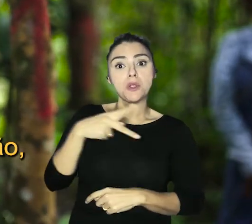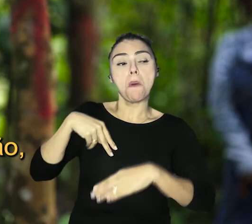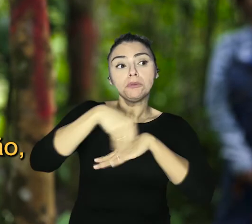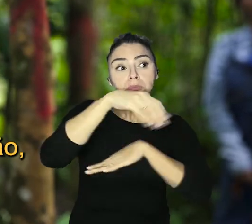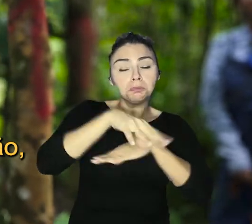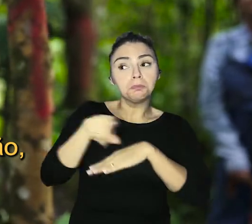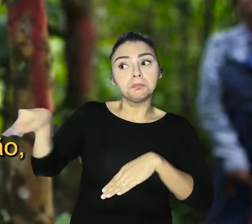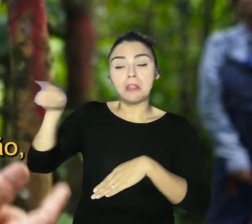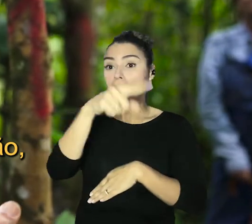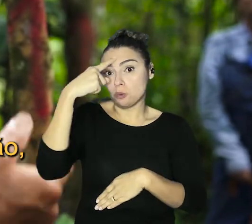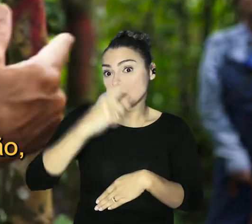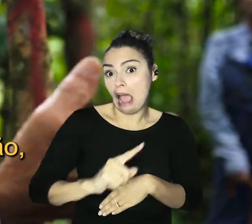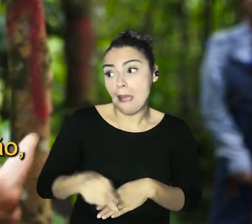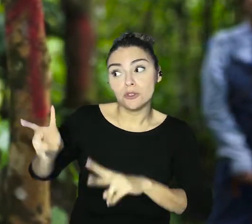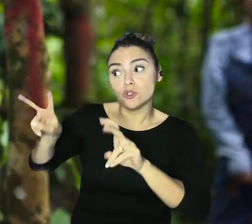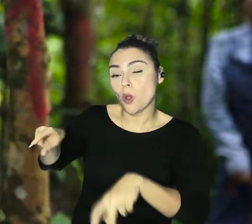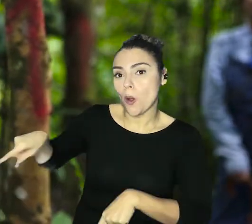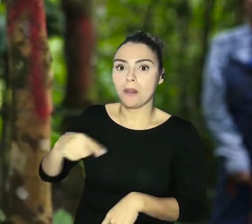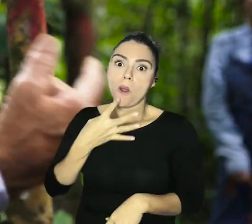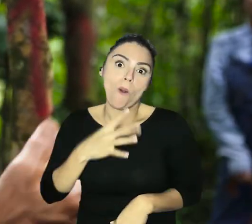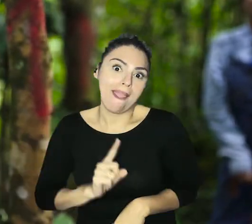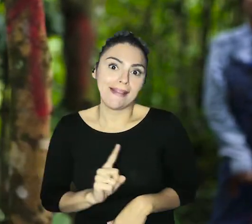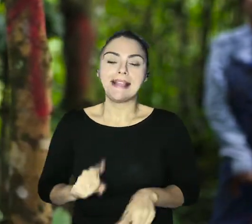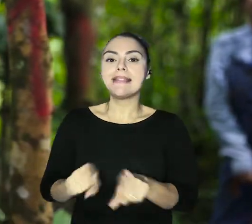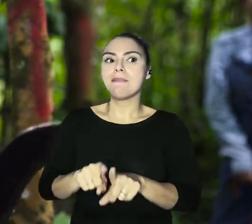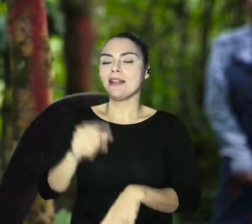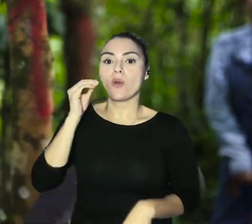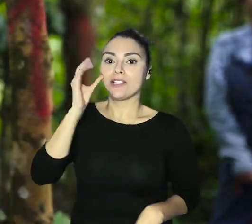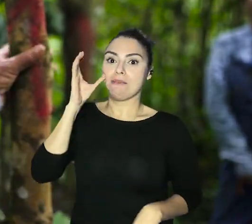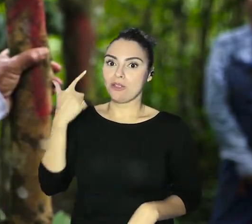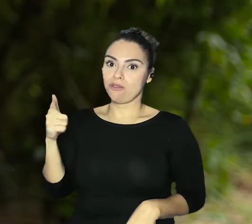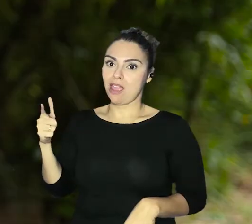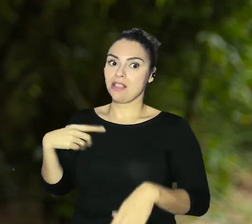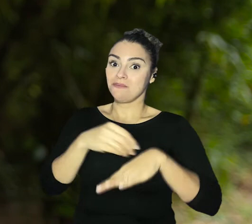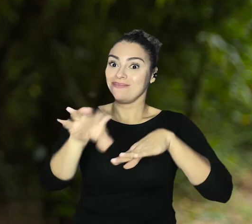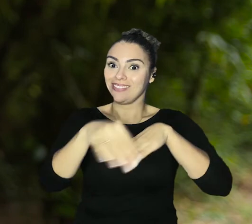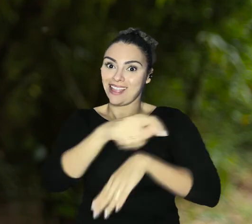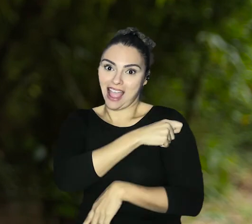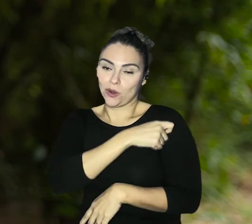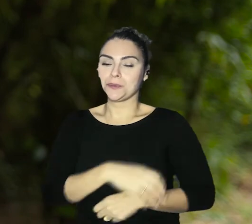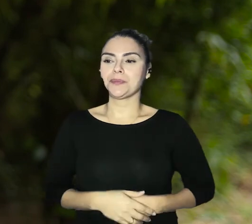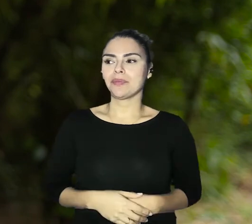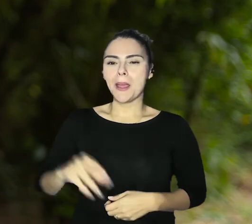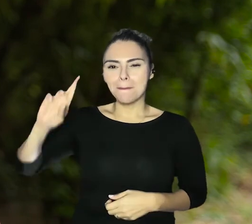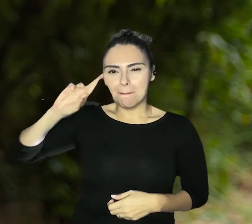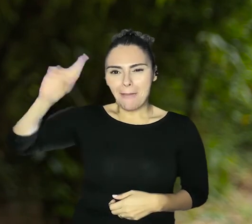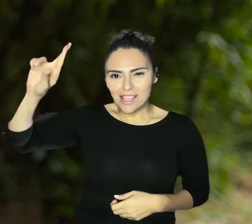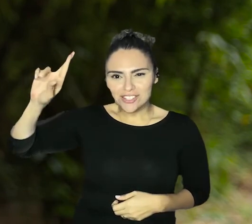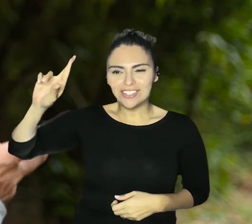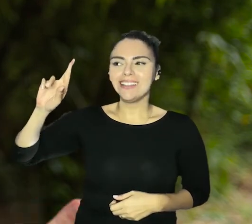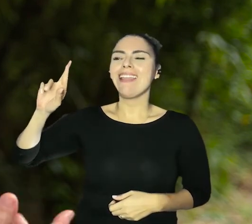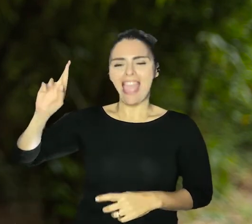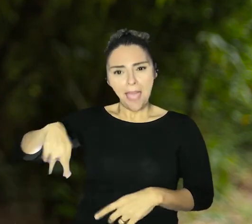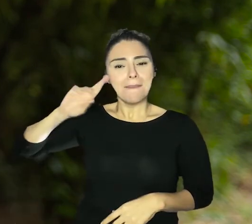que os professores não tenham noção e nem sabem, e nem também tem o conhecimento para passar para os alunos. O mestre é um mestre porque ele tem uma